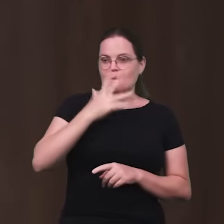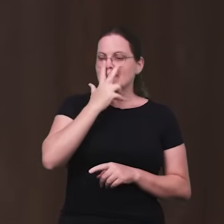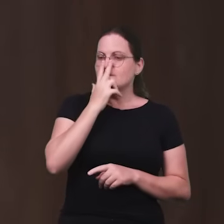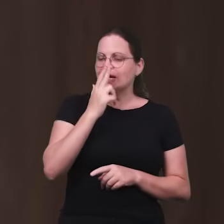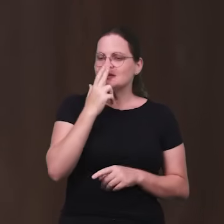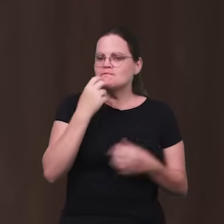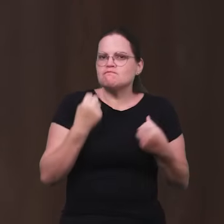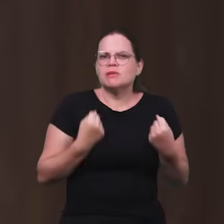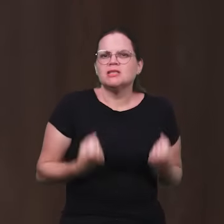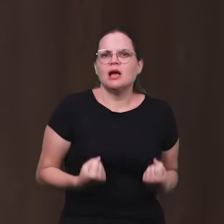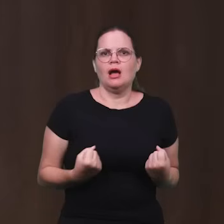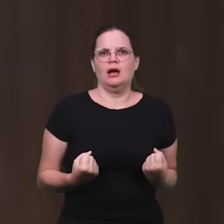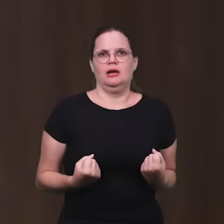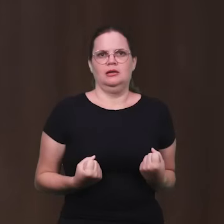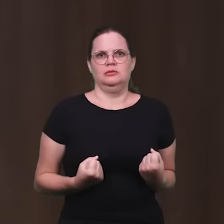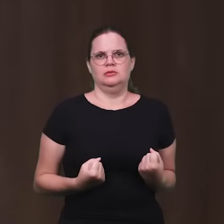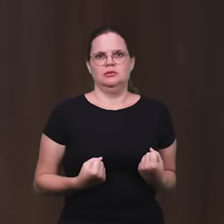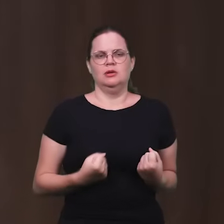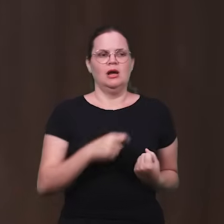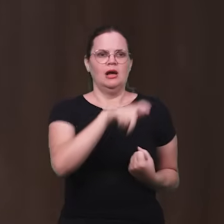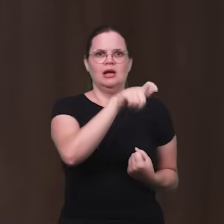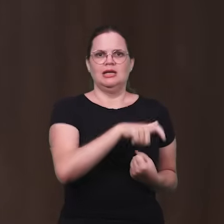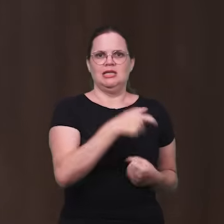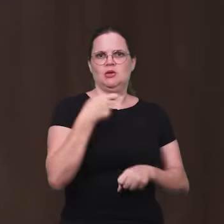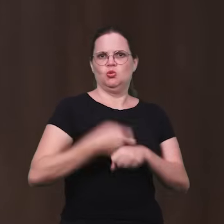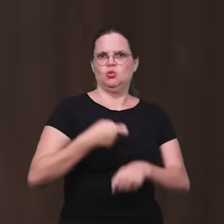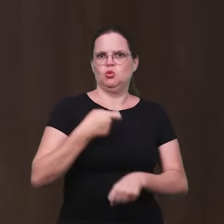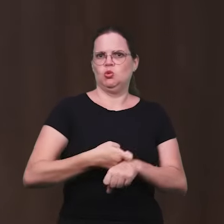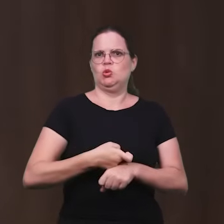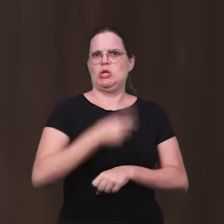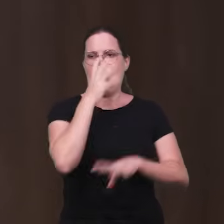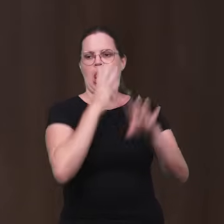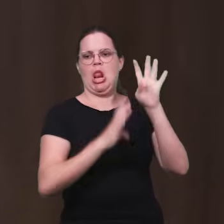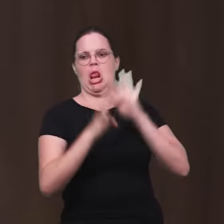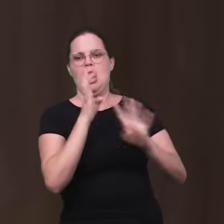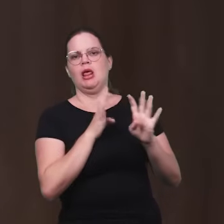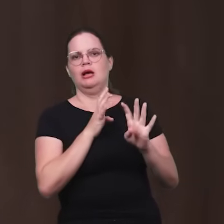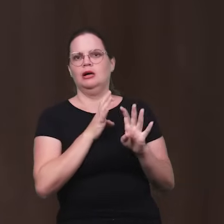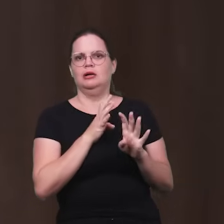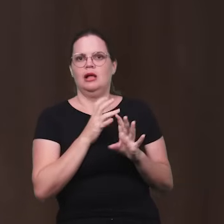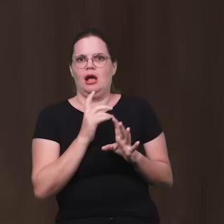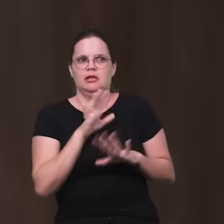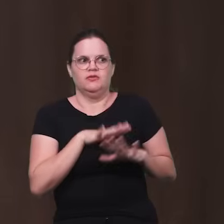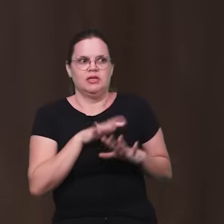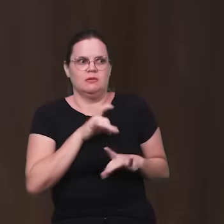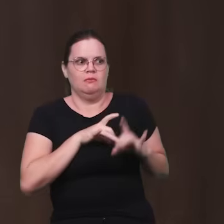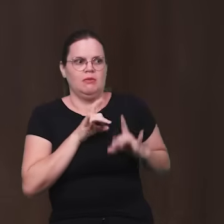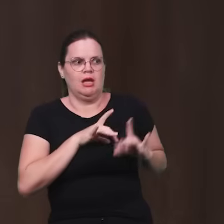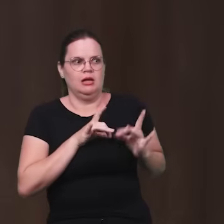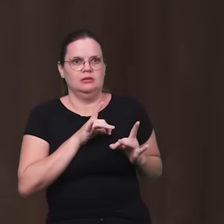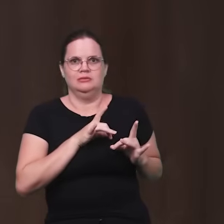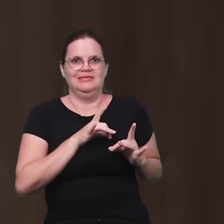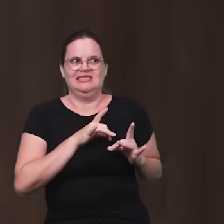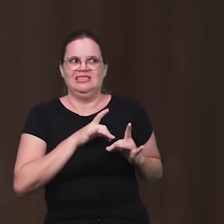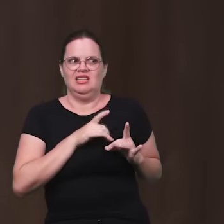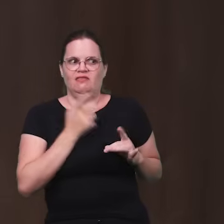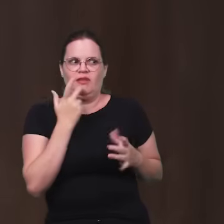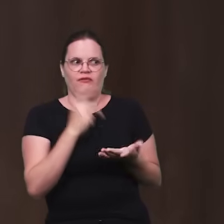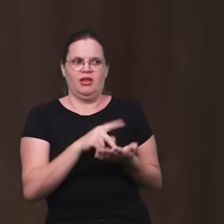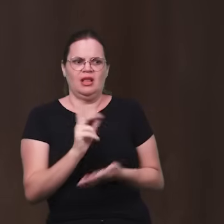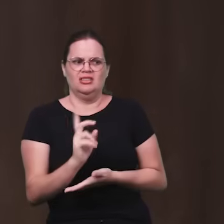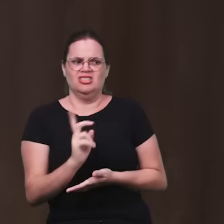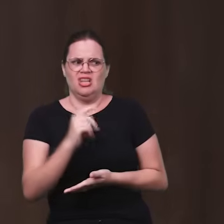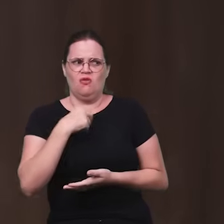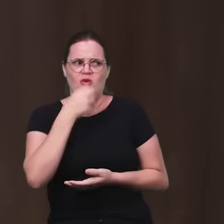estão subordinadas a pessoas inflexíveis, duras, então a pessoa às vezes mentem